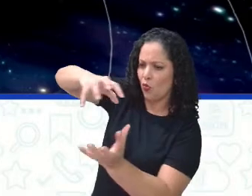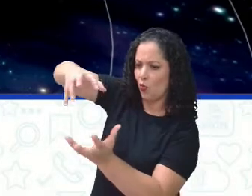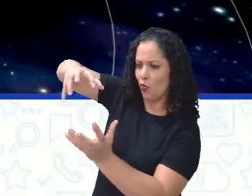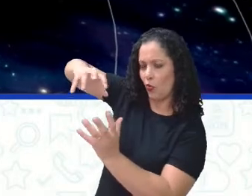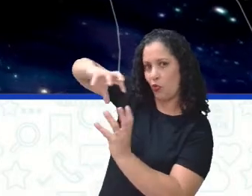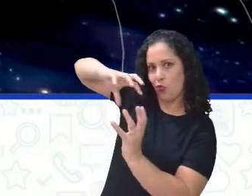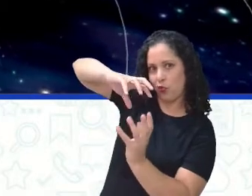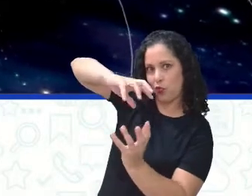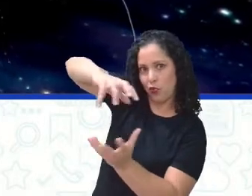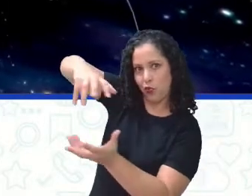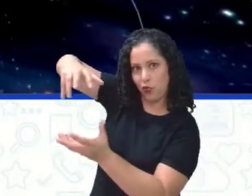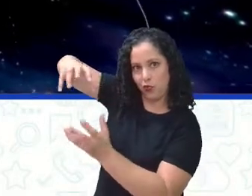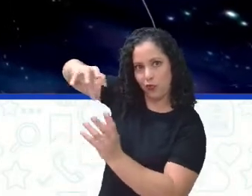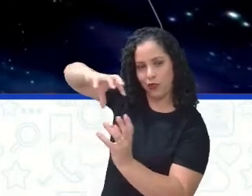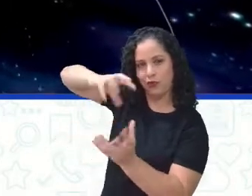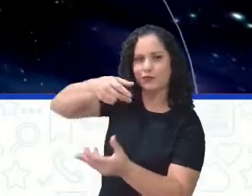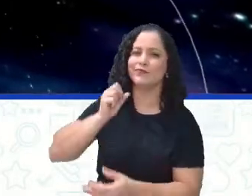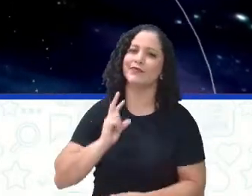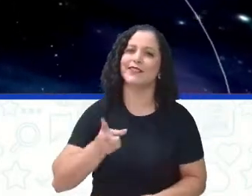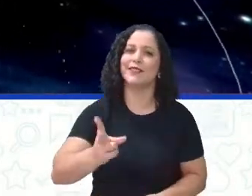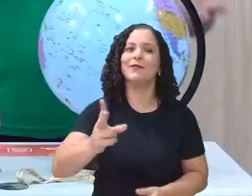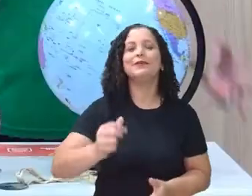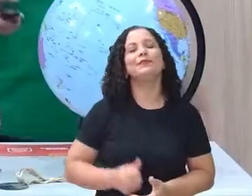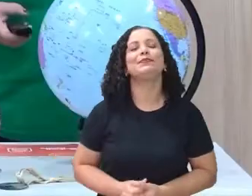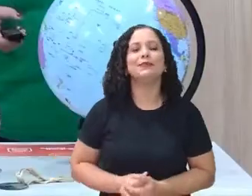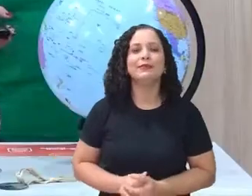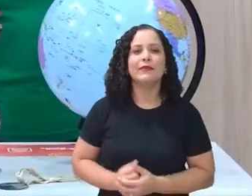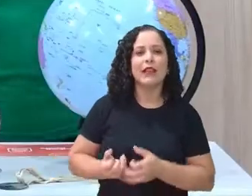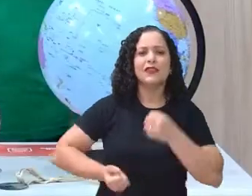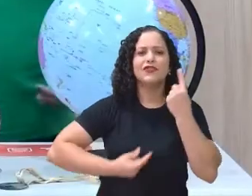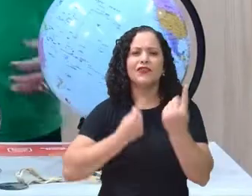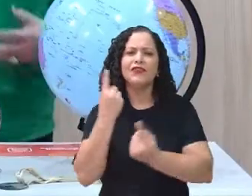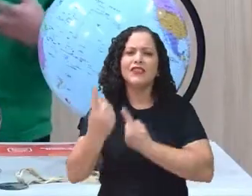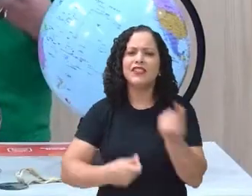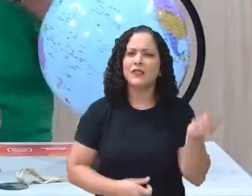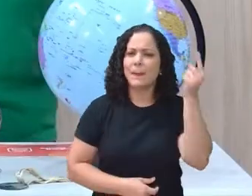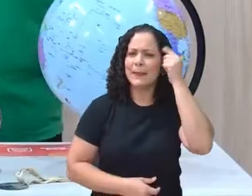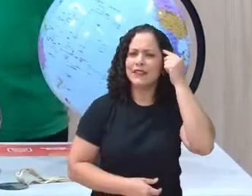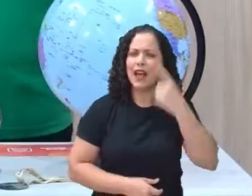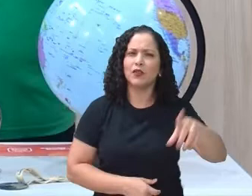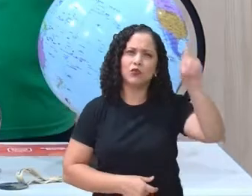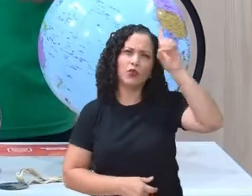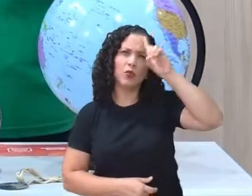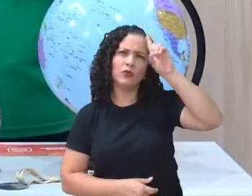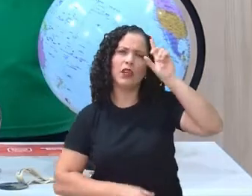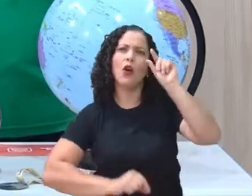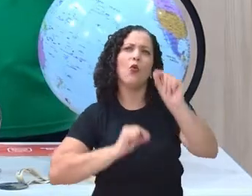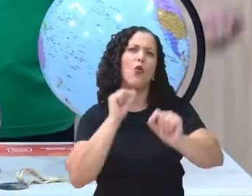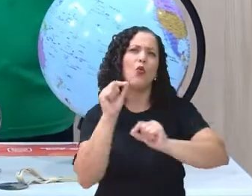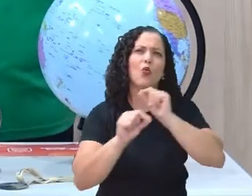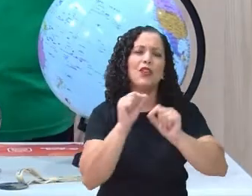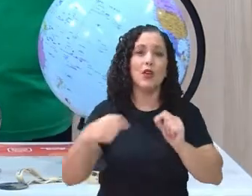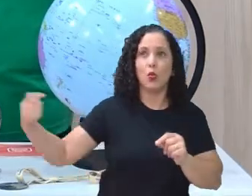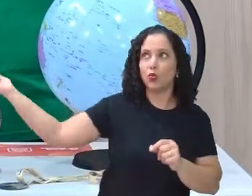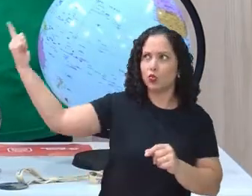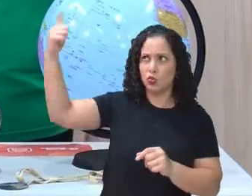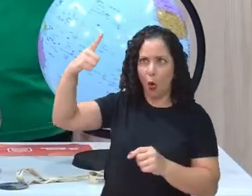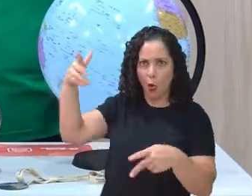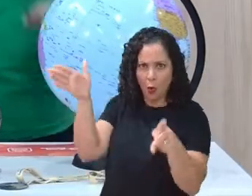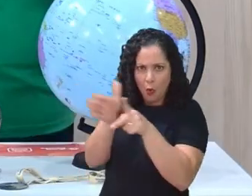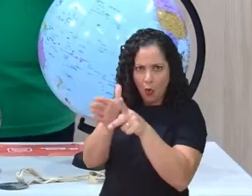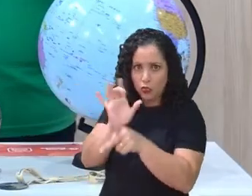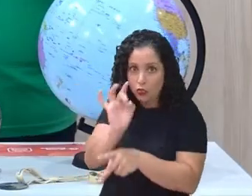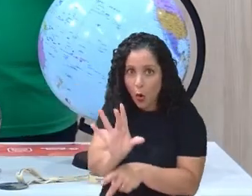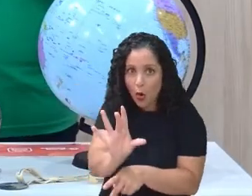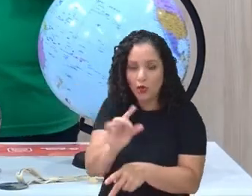movimento, professora. Pois é, professora Cláudia, e muitas vezes a gente pensa, não é? No dia a dia a gente pensa que é o Sol que está fazendo aquele movimento. Então